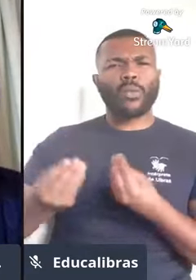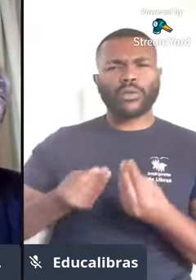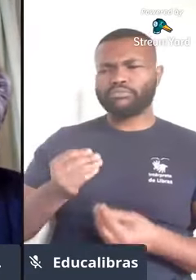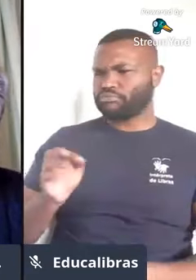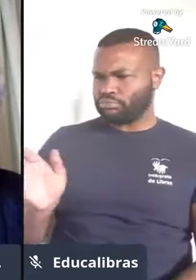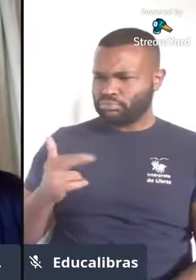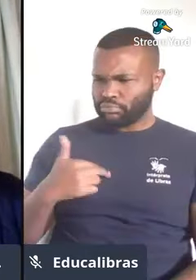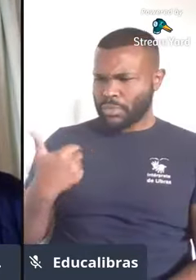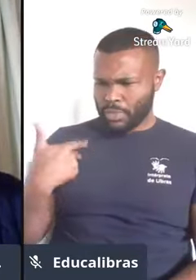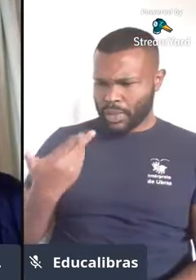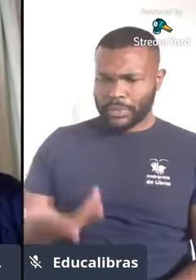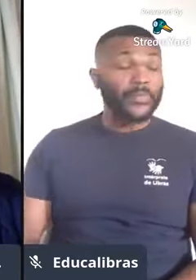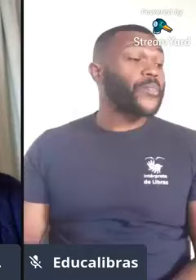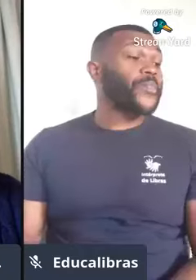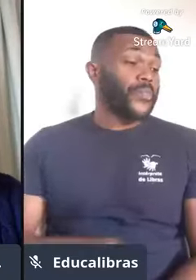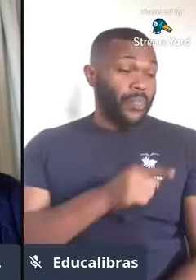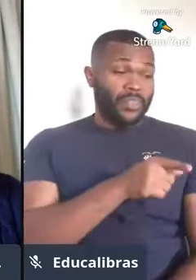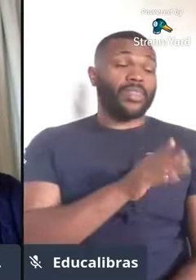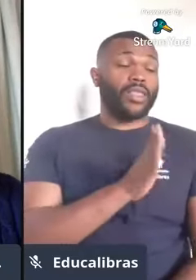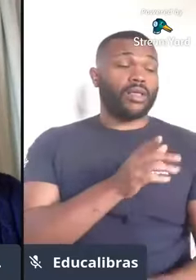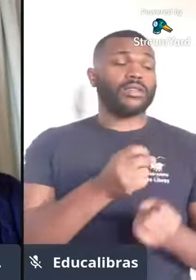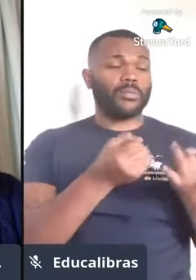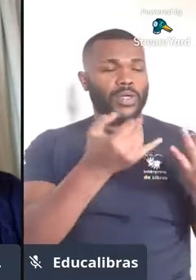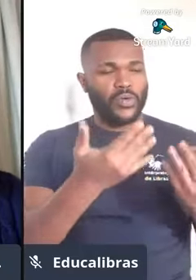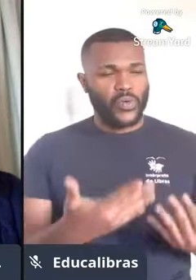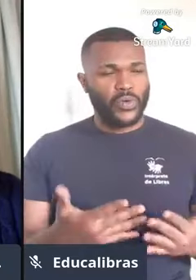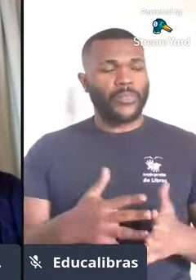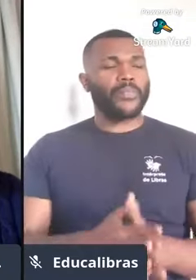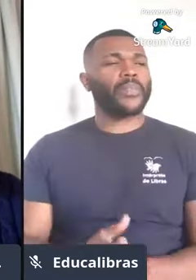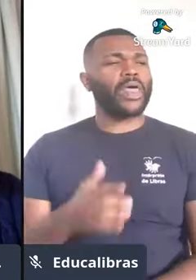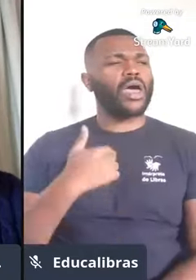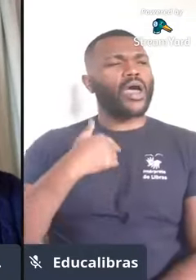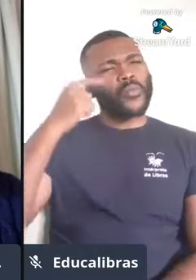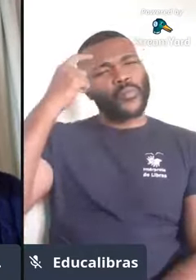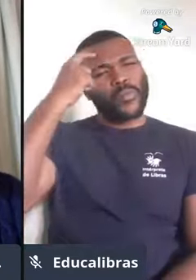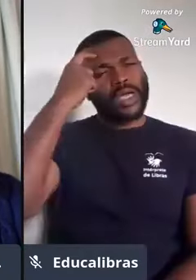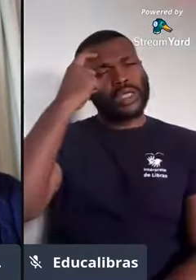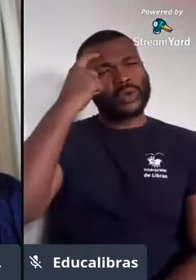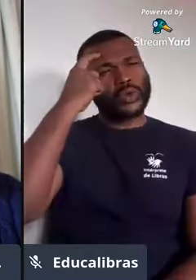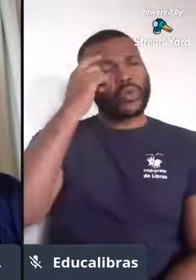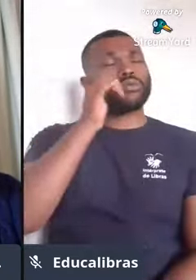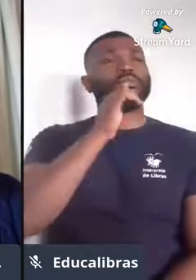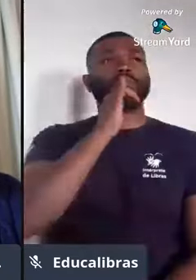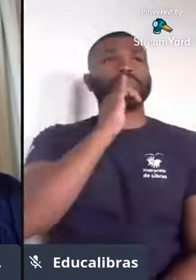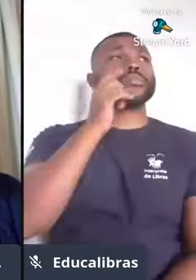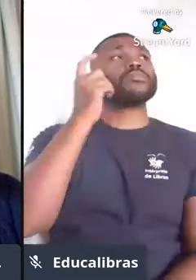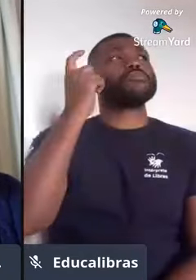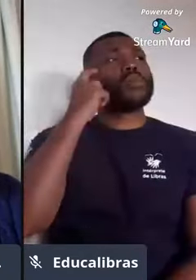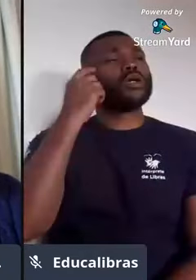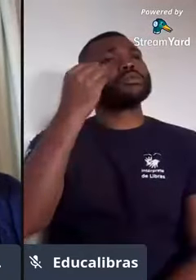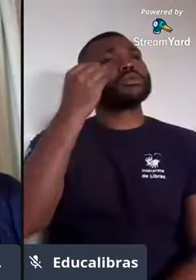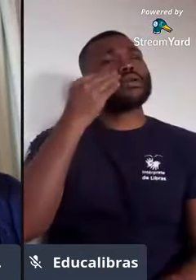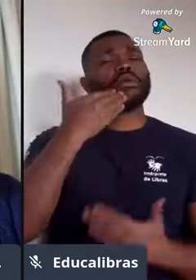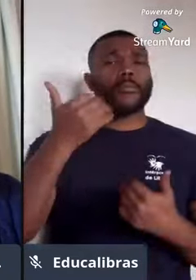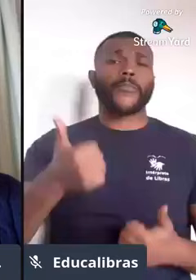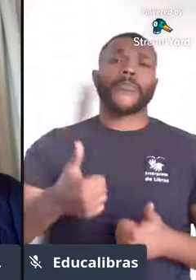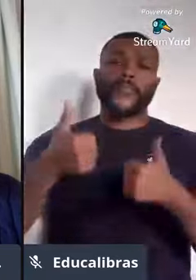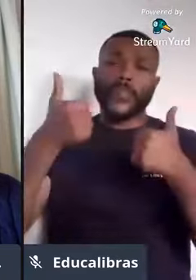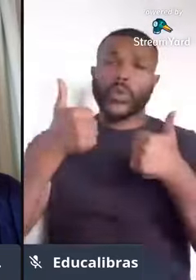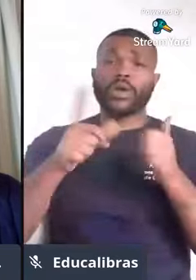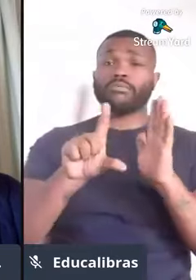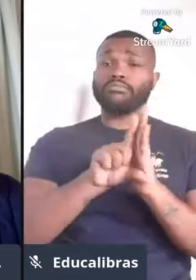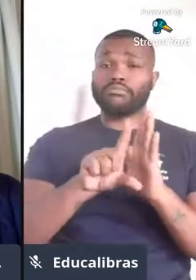Cid, é como você disse, eu acho que, obviamente, que nós podemos pensar em melhorias para a lei de cotas,